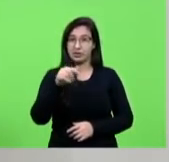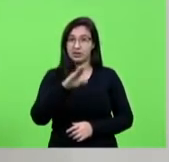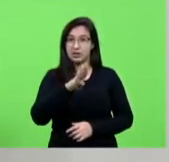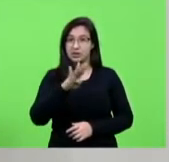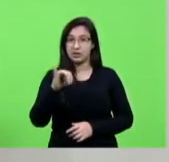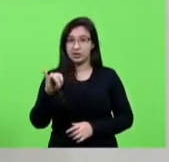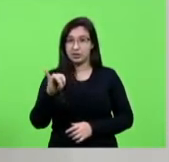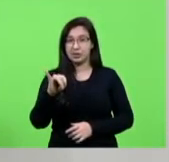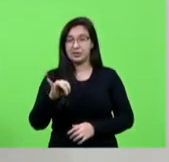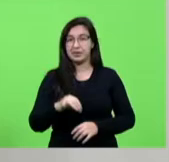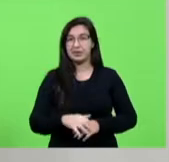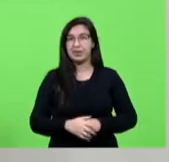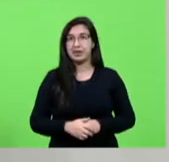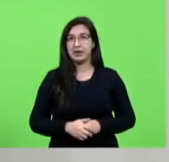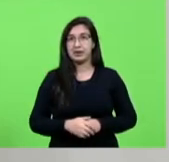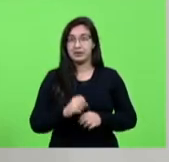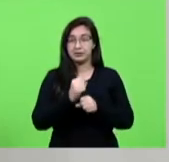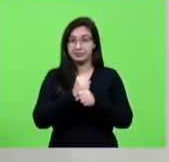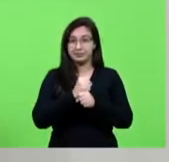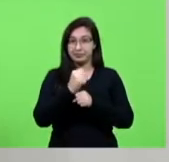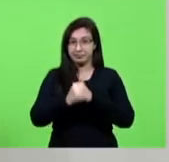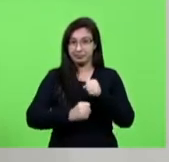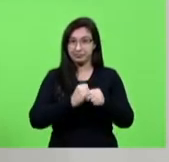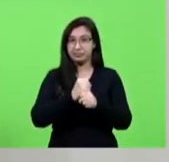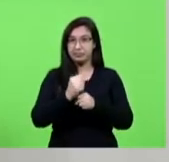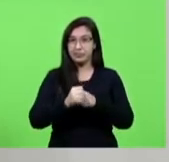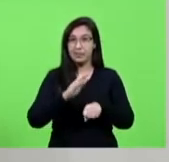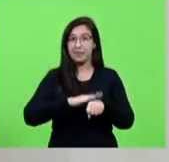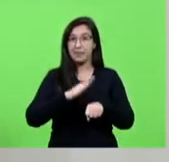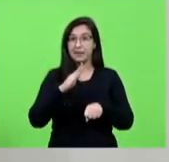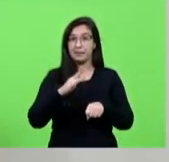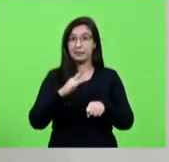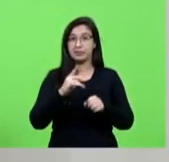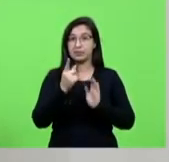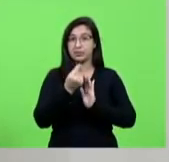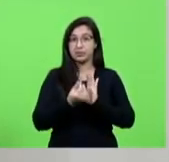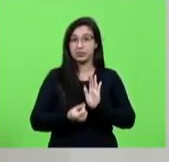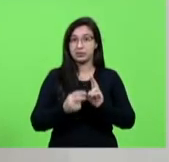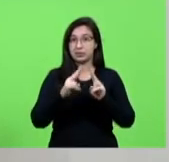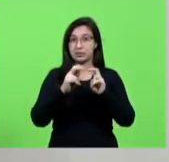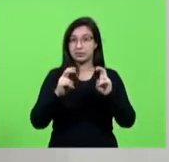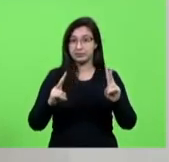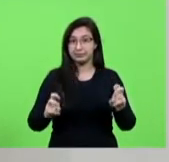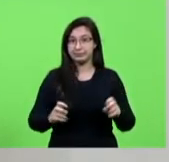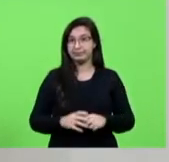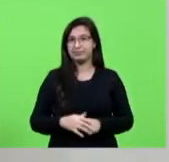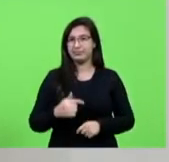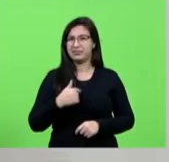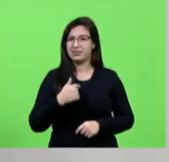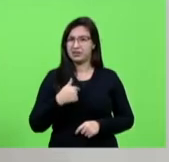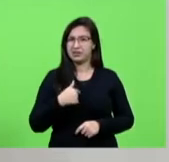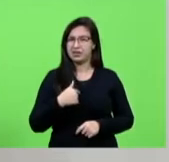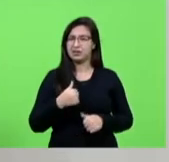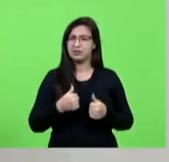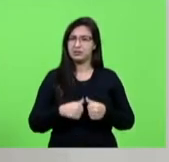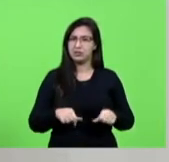bilhão por ano. É maior que o orçamento de Florianópolis. Então fica aqui a minha indignação, porque